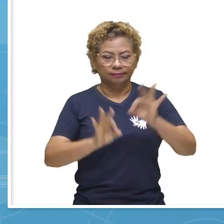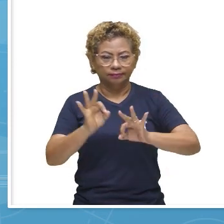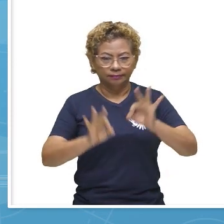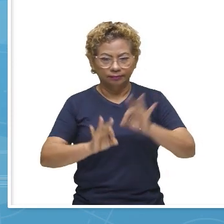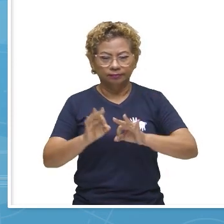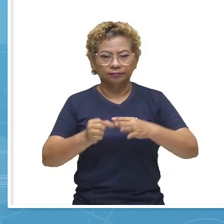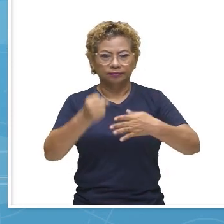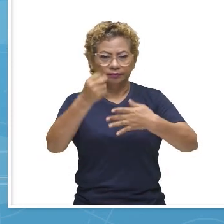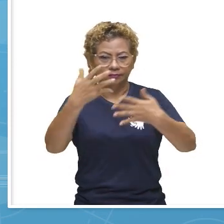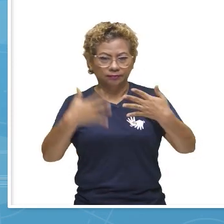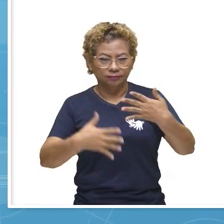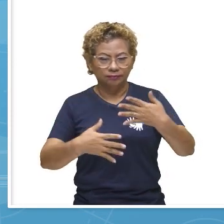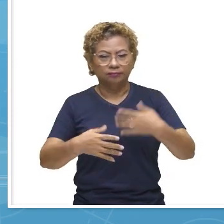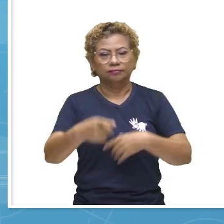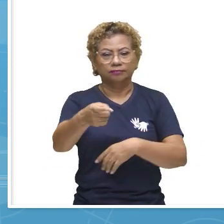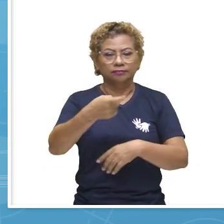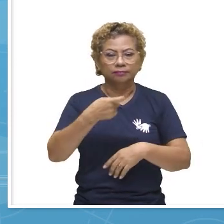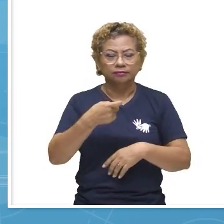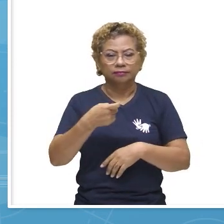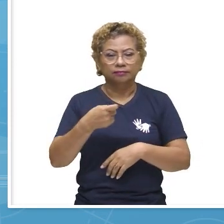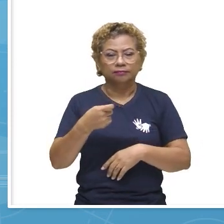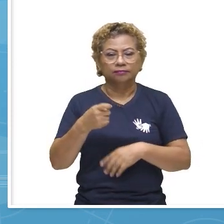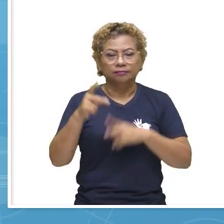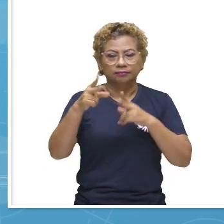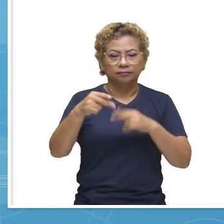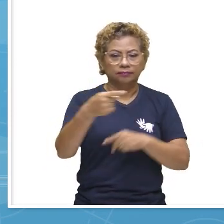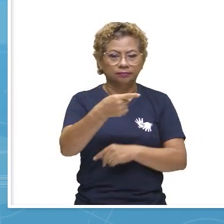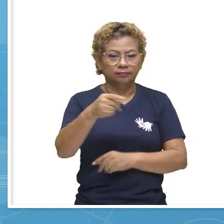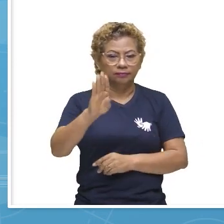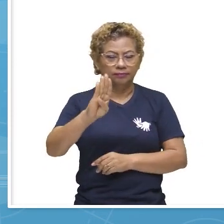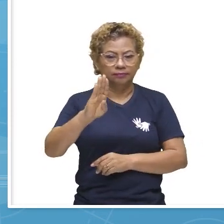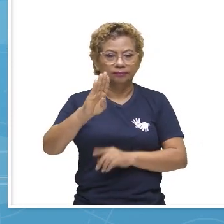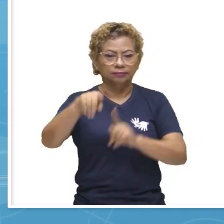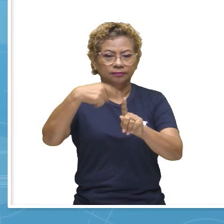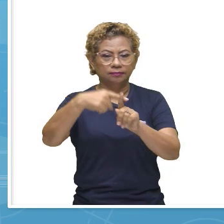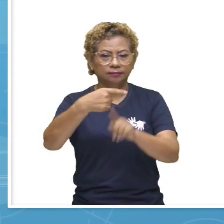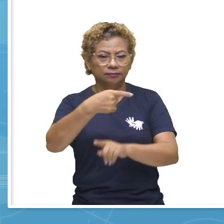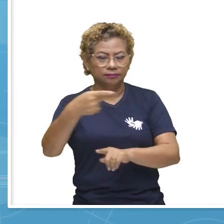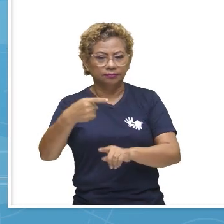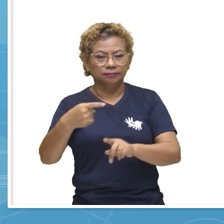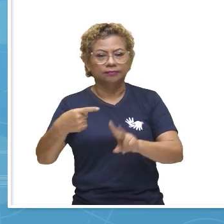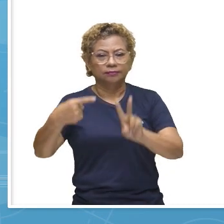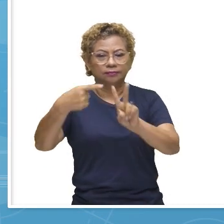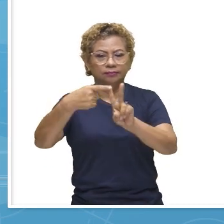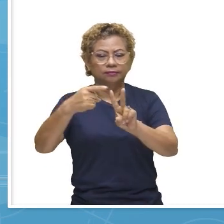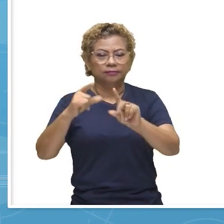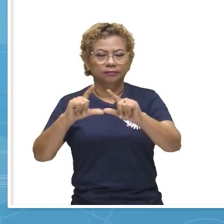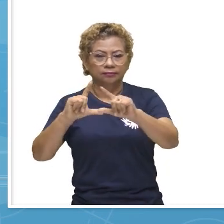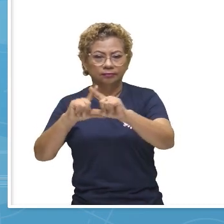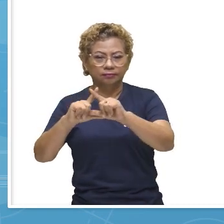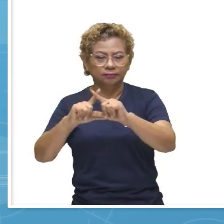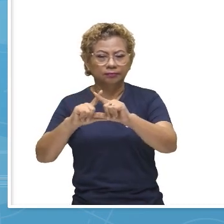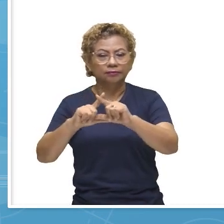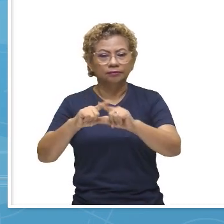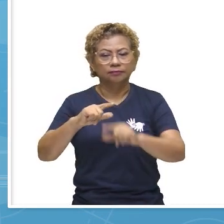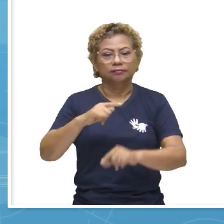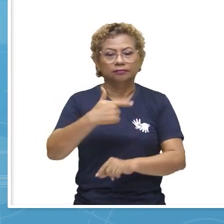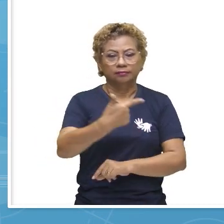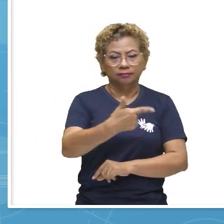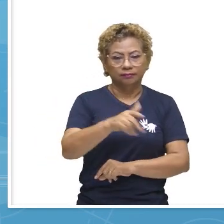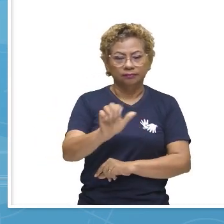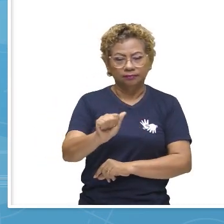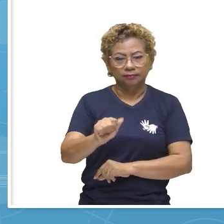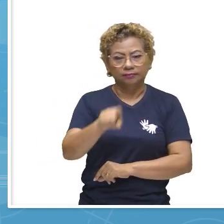de x, que é igual a menos b mais ou menos raiz quadrada de delta sobre 2a, né? Você vai fazer